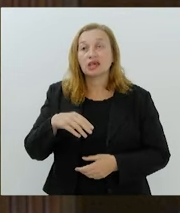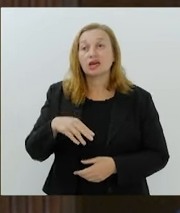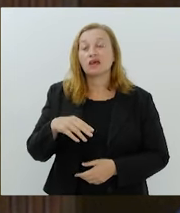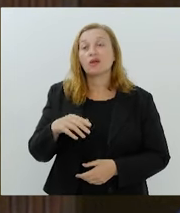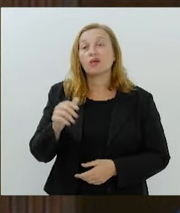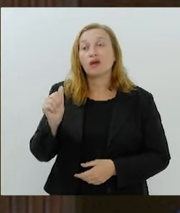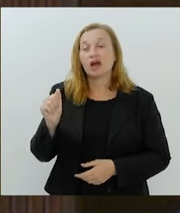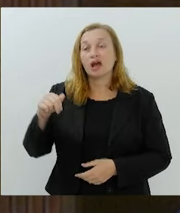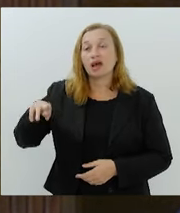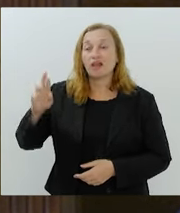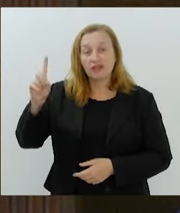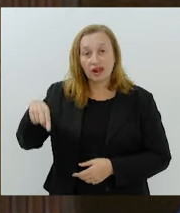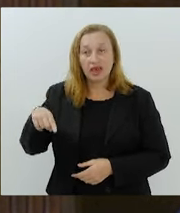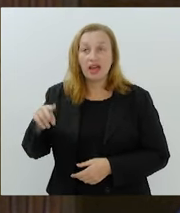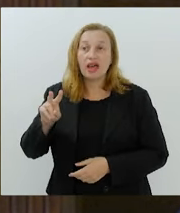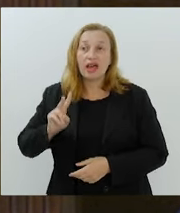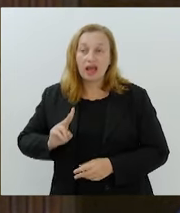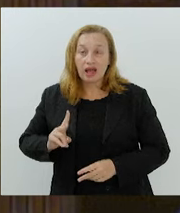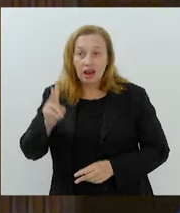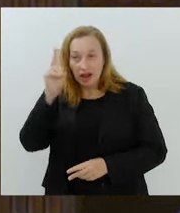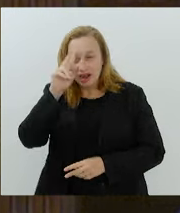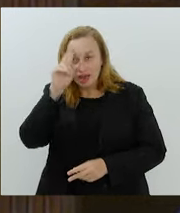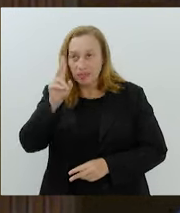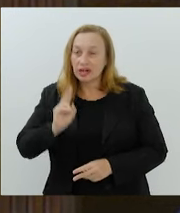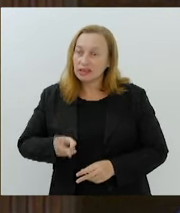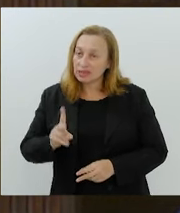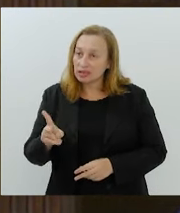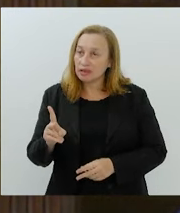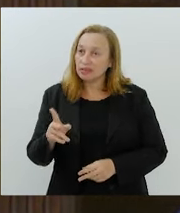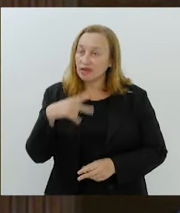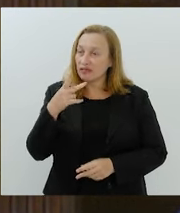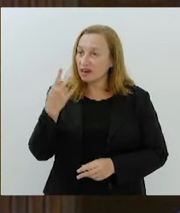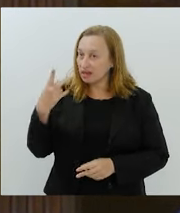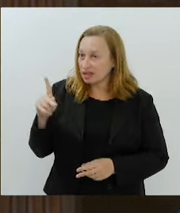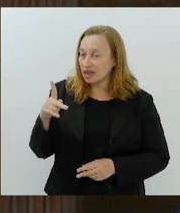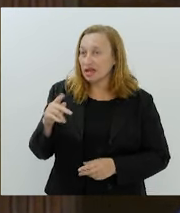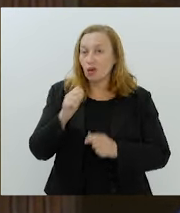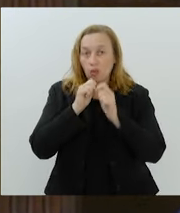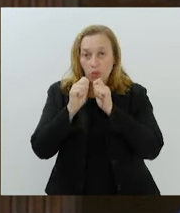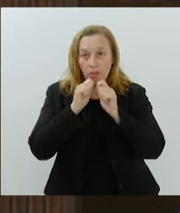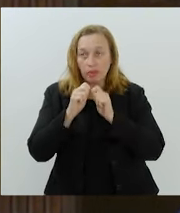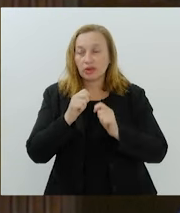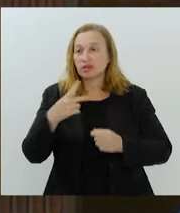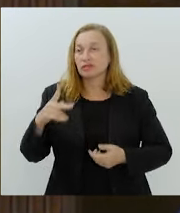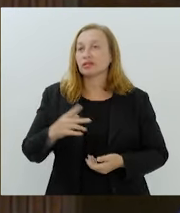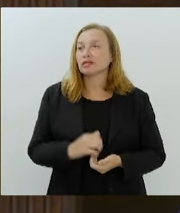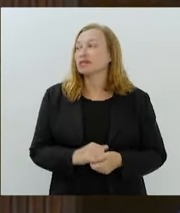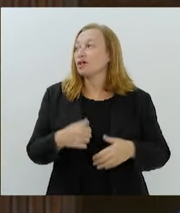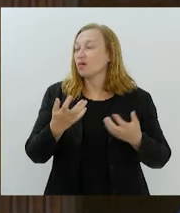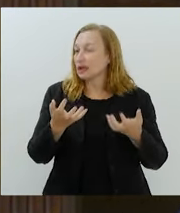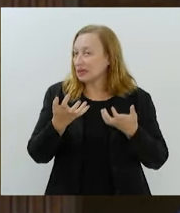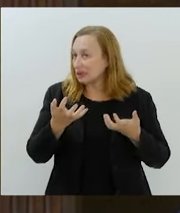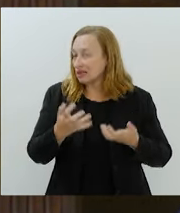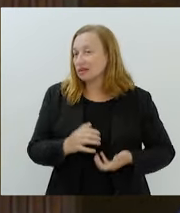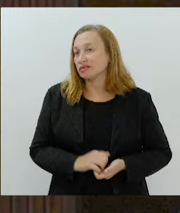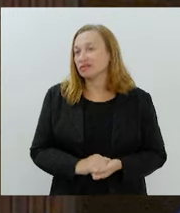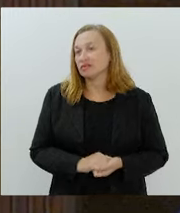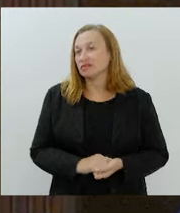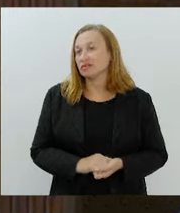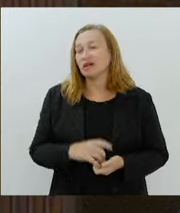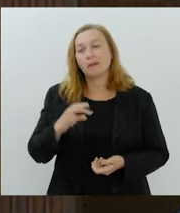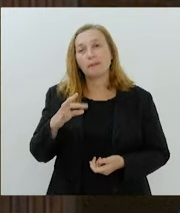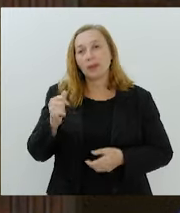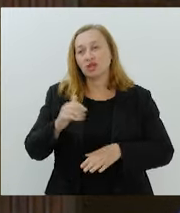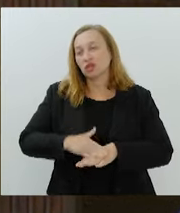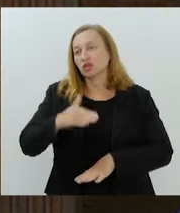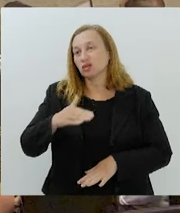a cada vez que ele faz um comentário ou faz uma reportagem. Então, eu queria, mais do que tudo,